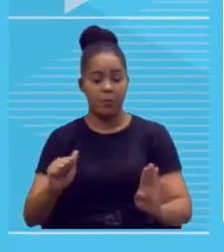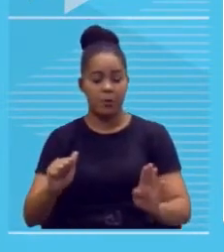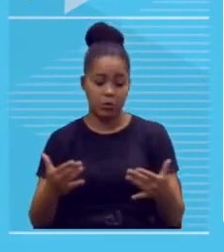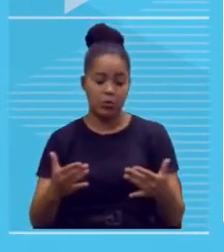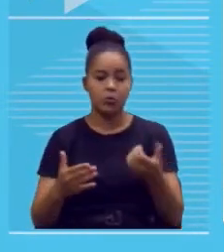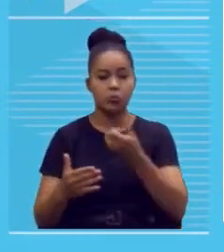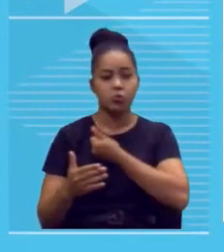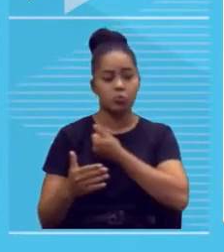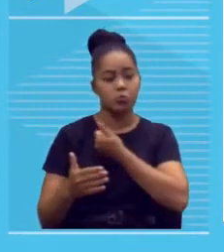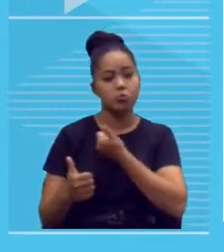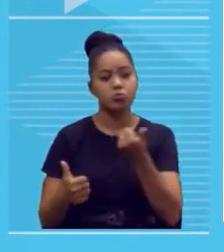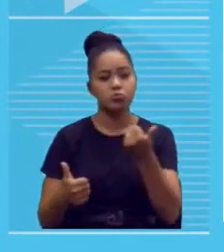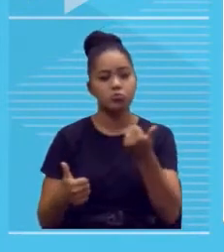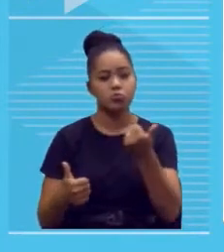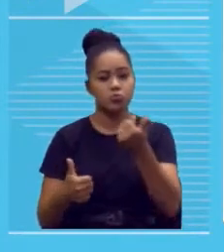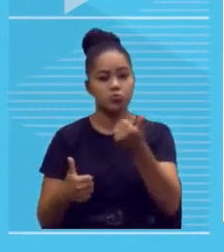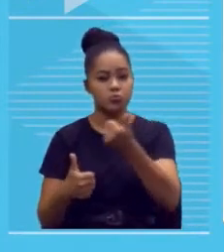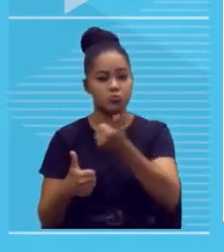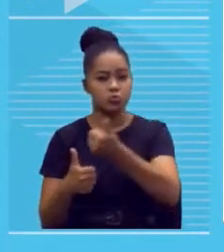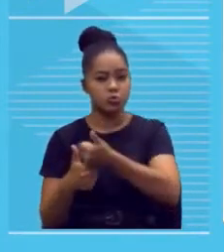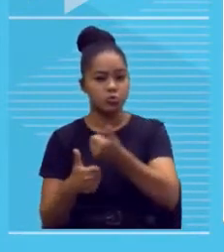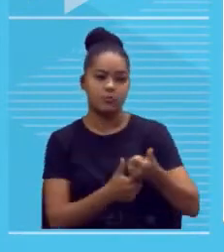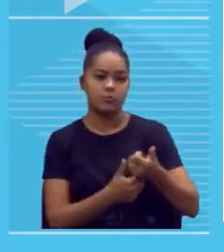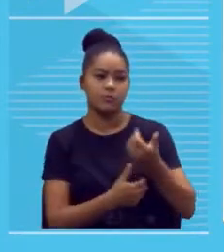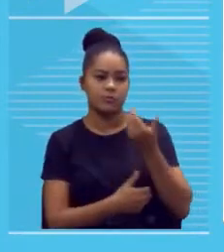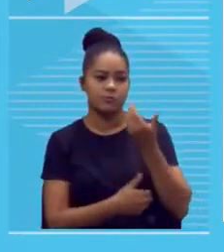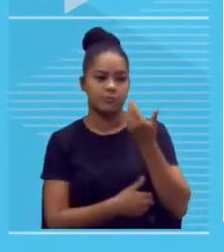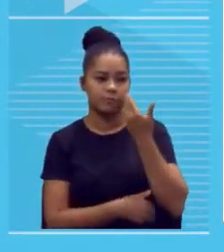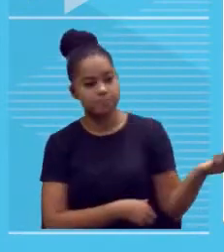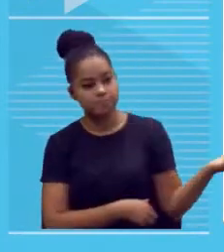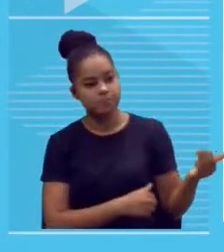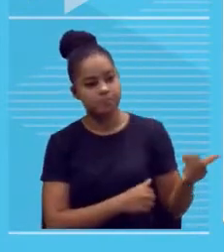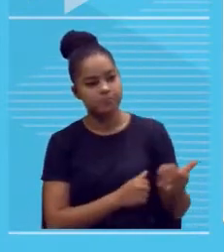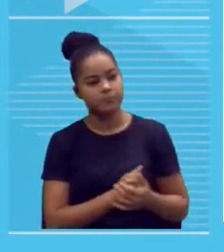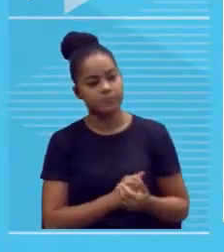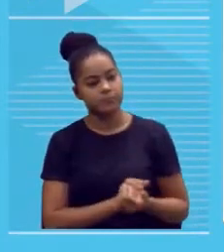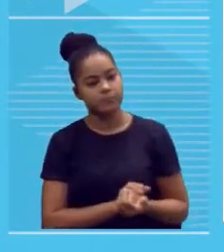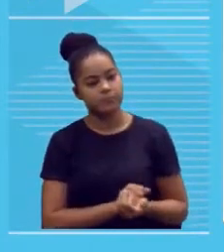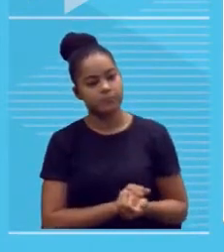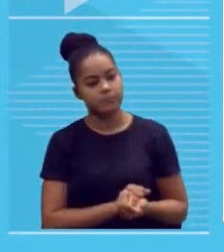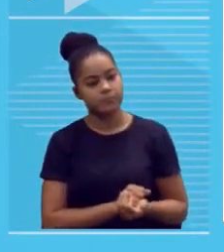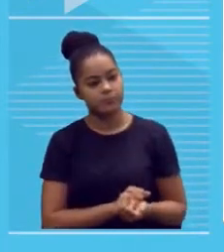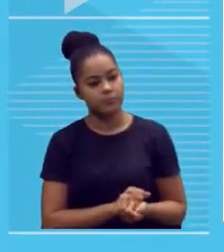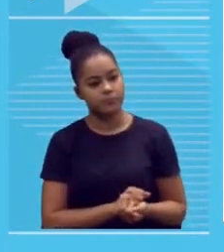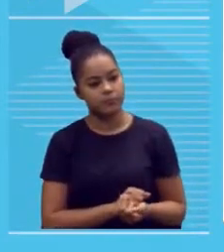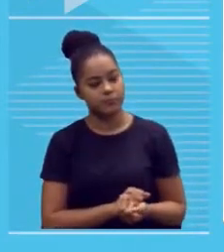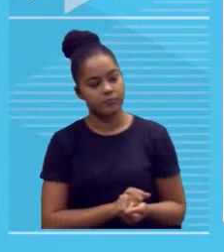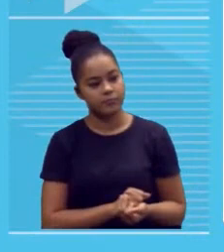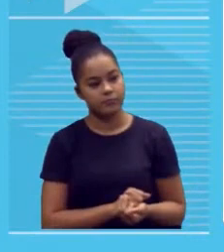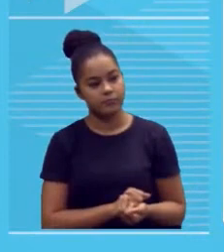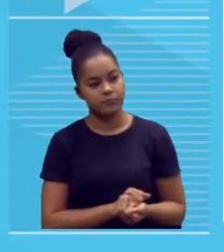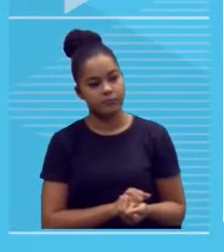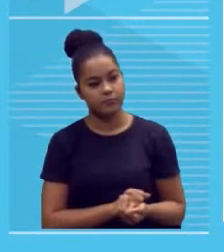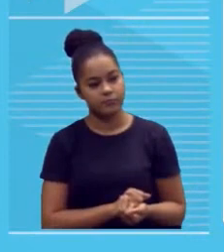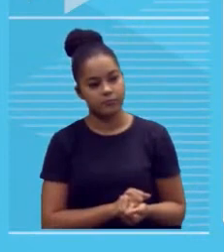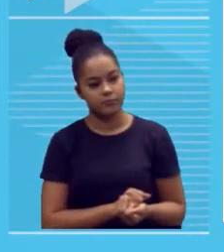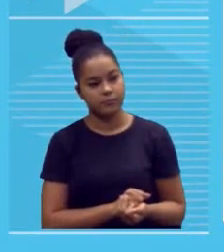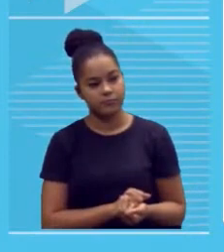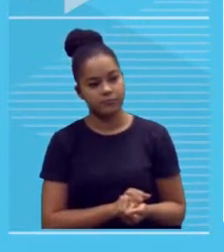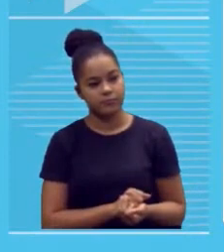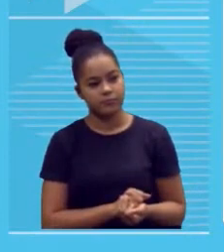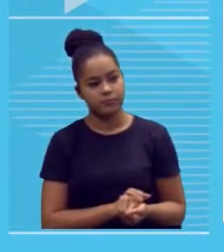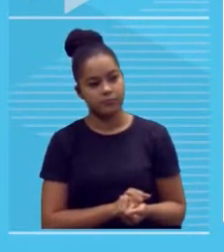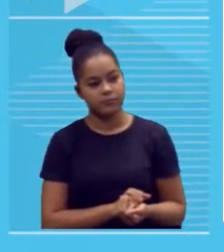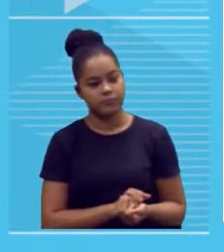substituí, professor, naquela expressão lá. Ficou Y é igual, deixa eu habilitar aqui a canetinha.